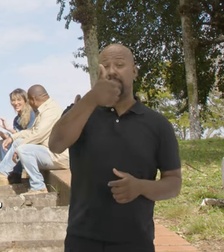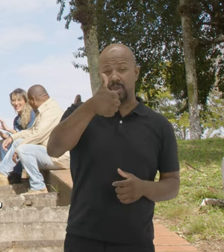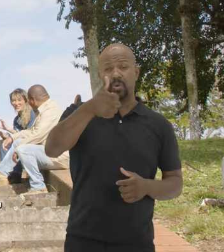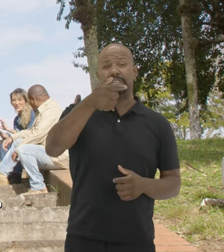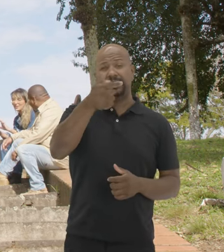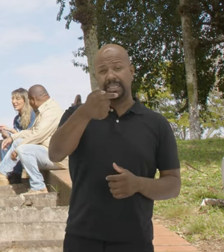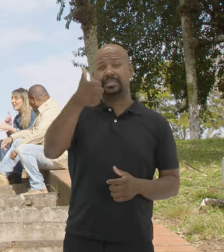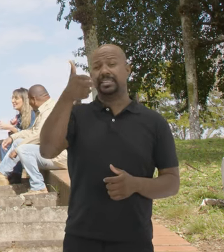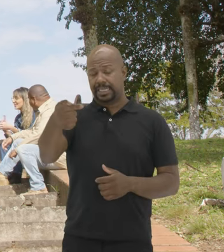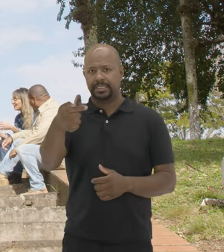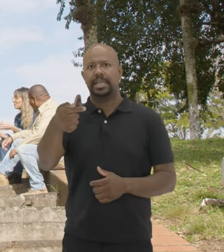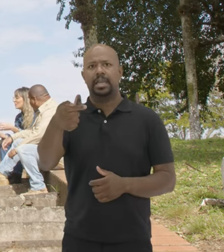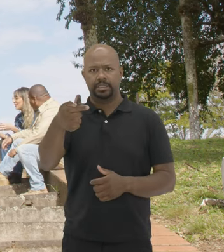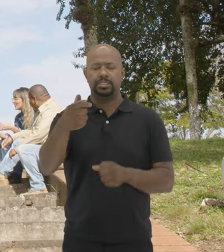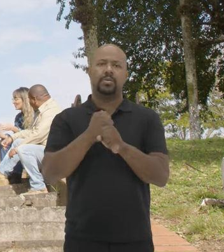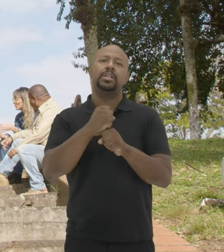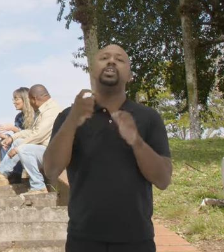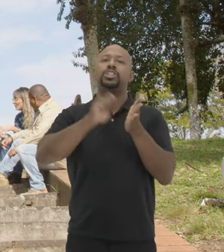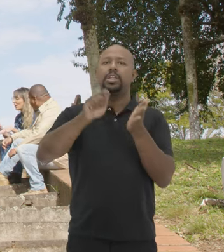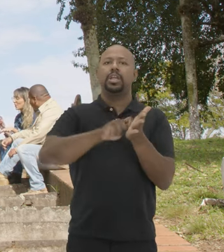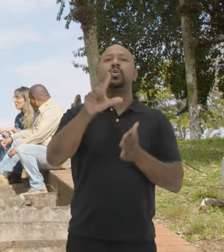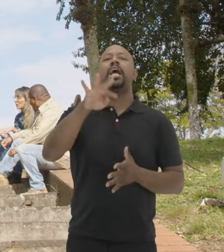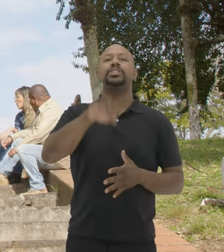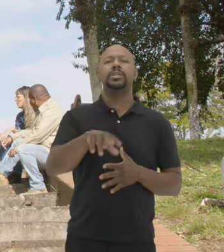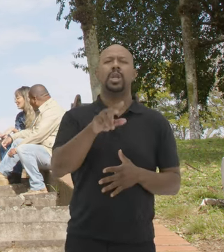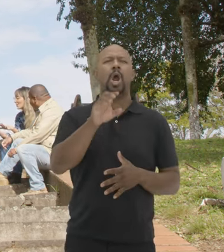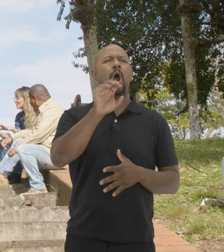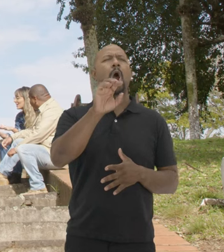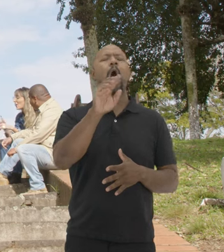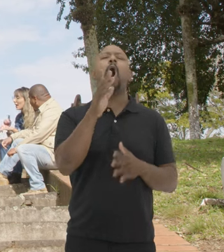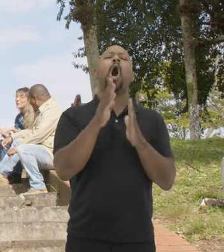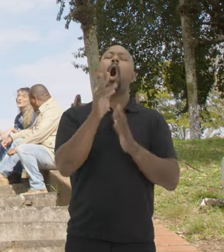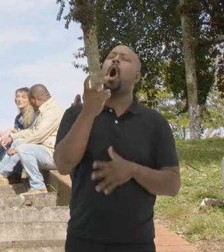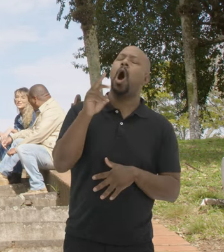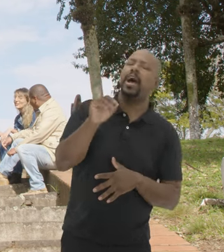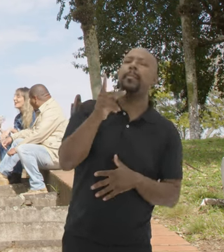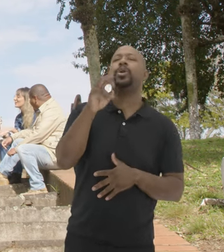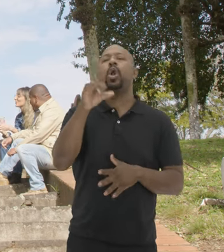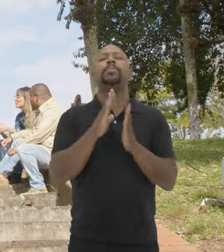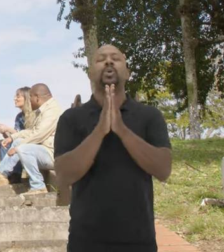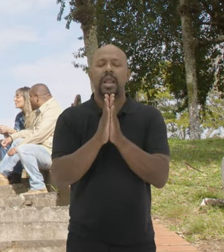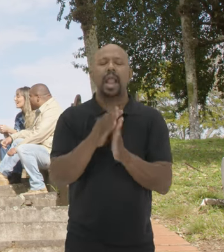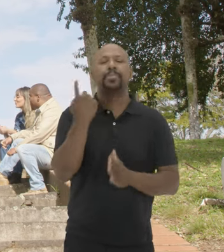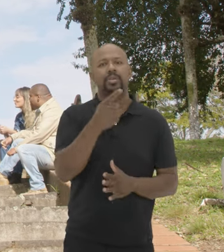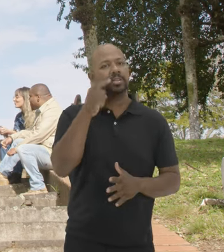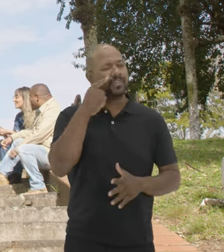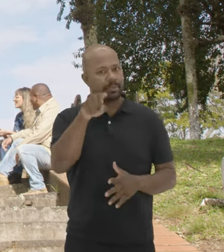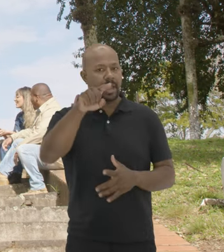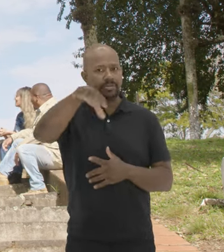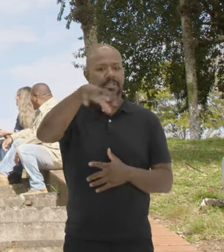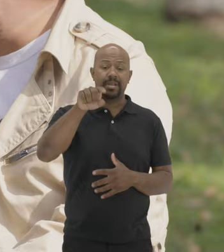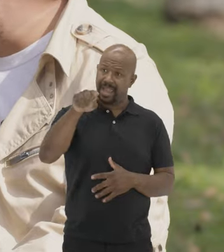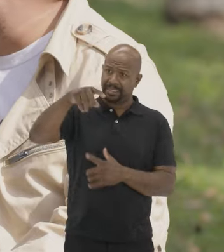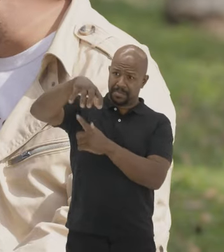1717 e escrito também em latim hora pro nobis algo assim rogai por nós e tá aqui assim